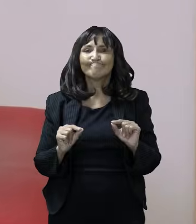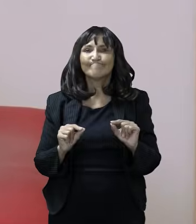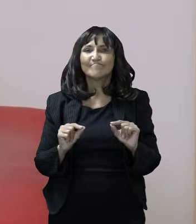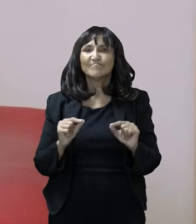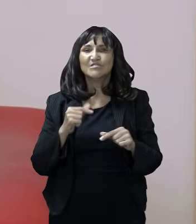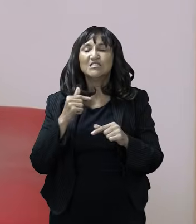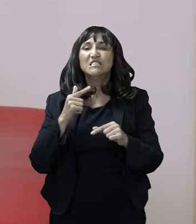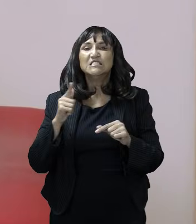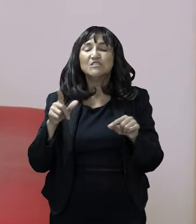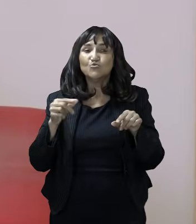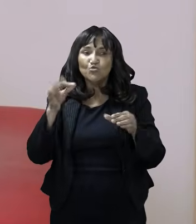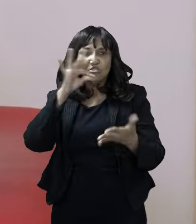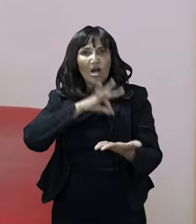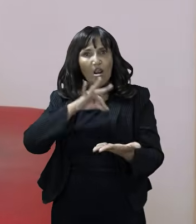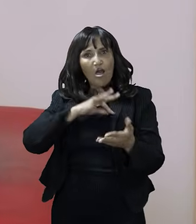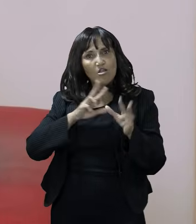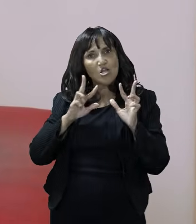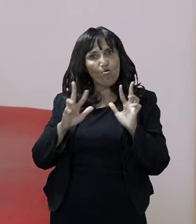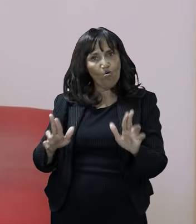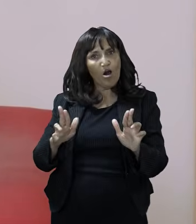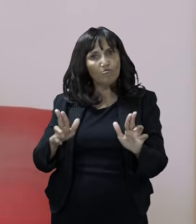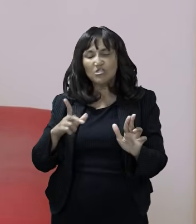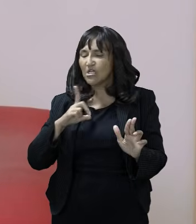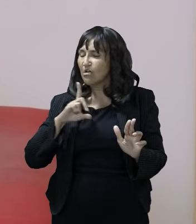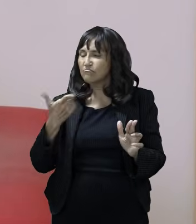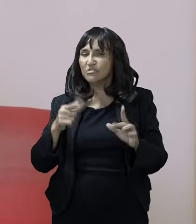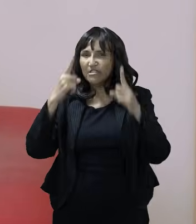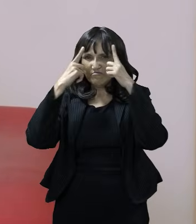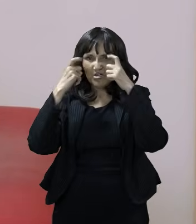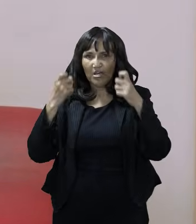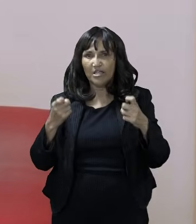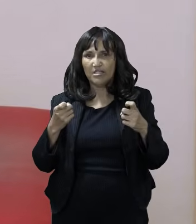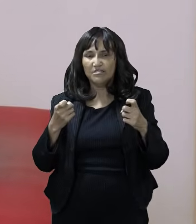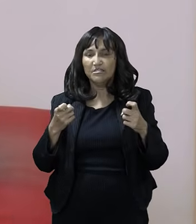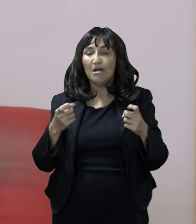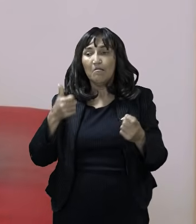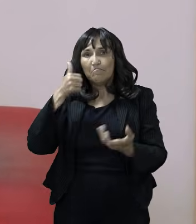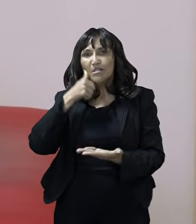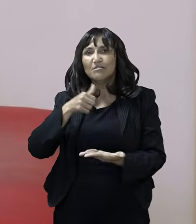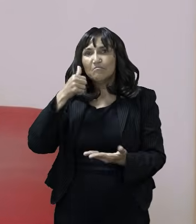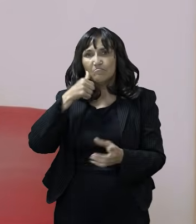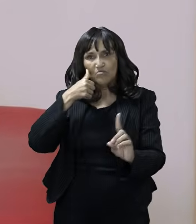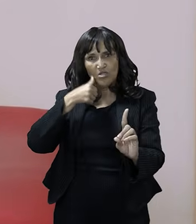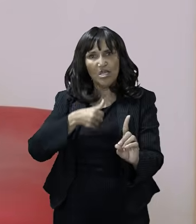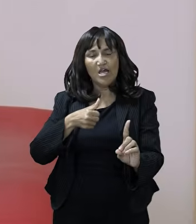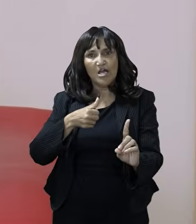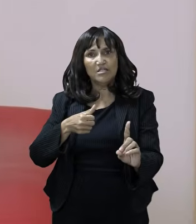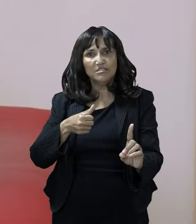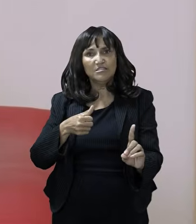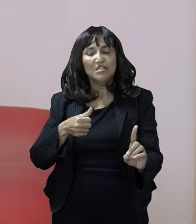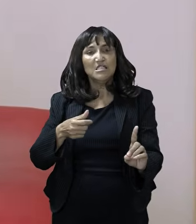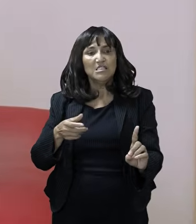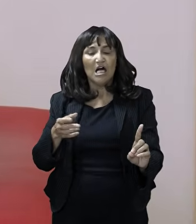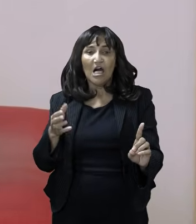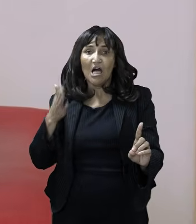salário igual, tá certo? Que não haja violência em relação às mulheres, que não haja violência em relação às crianças,